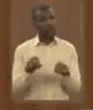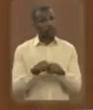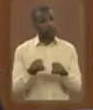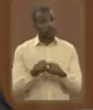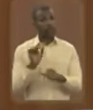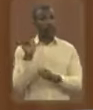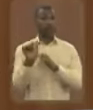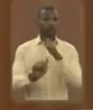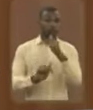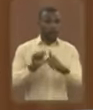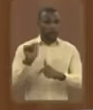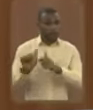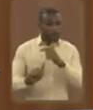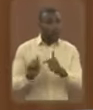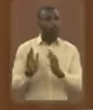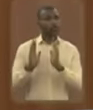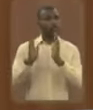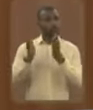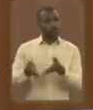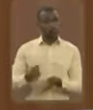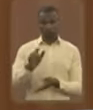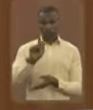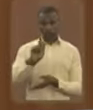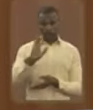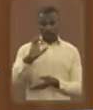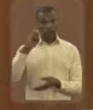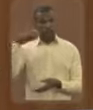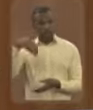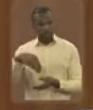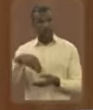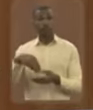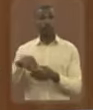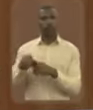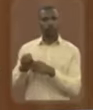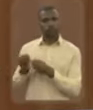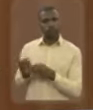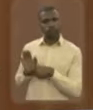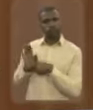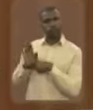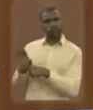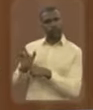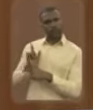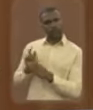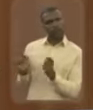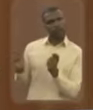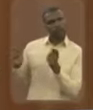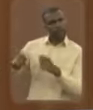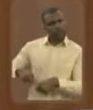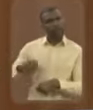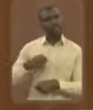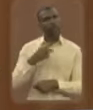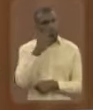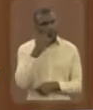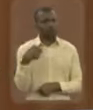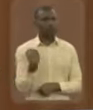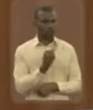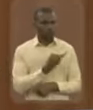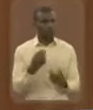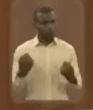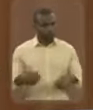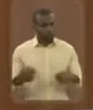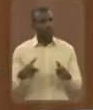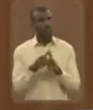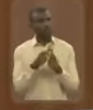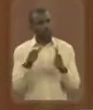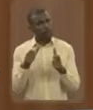operações reequipar Inclusive a nossa guarda municipal no sentido dela ter essa possibilidade eu acho que nós precisamos sim ampliar